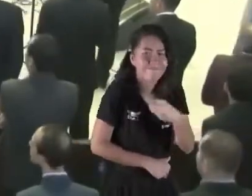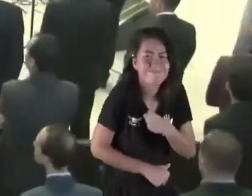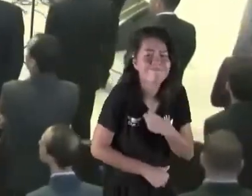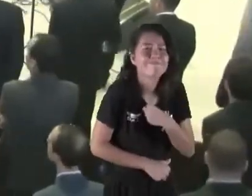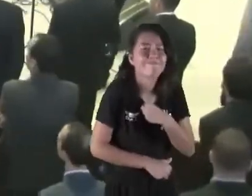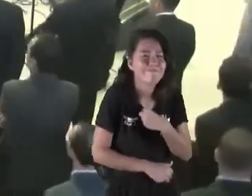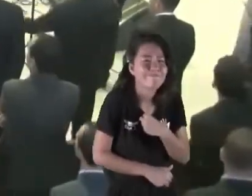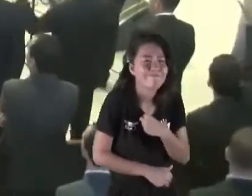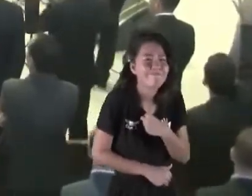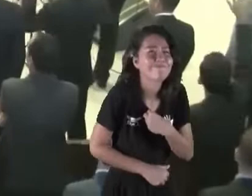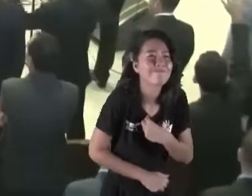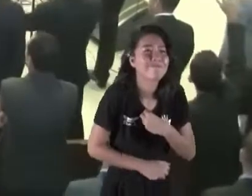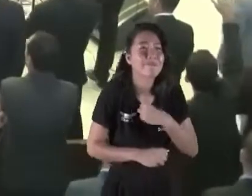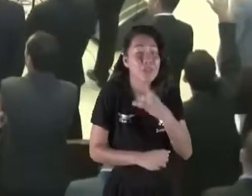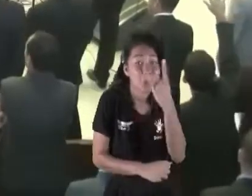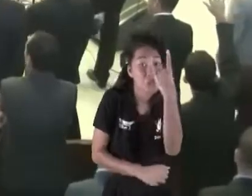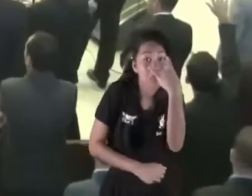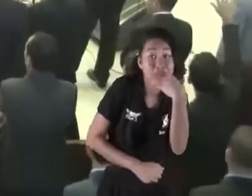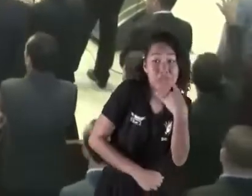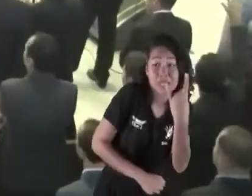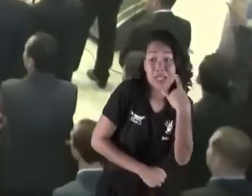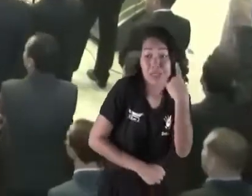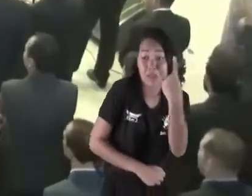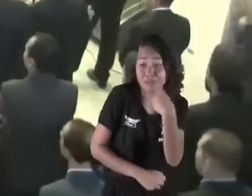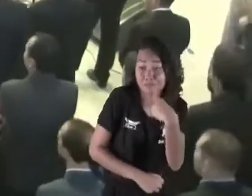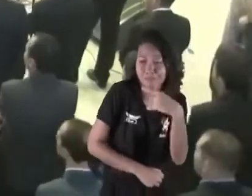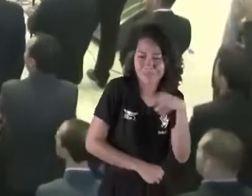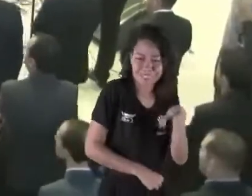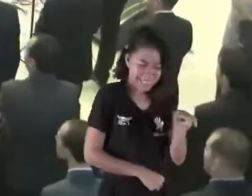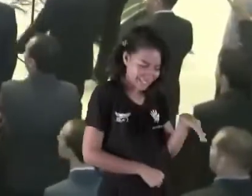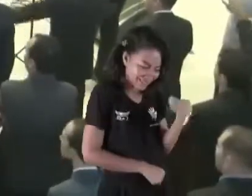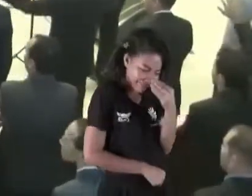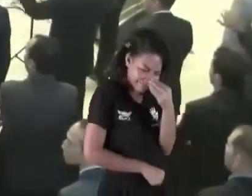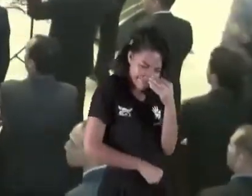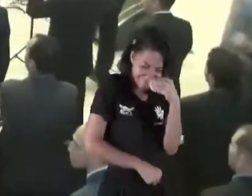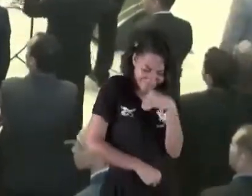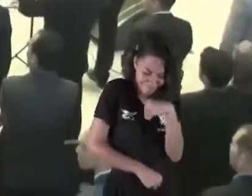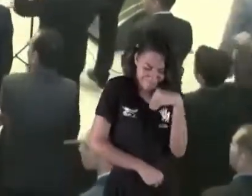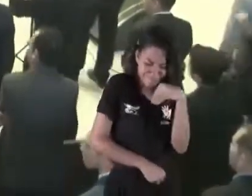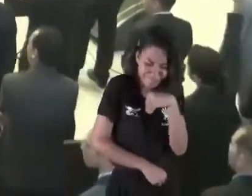Cadê a 70? O cego Bartimeu está. Chegou 70.